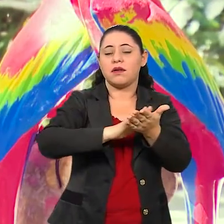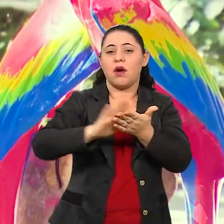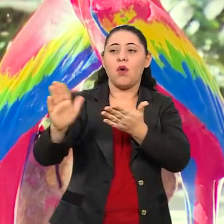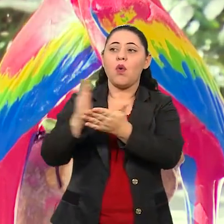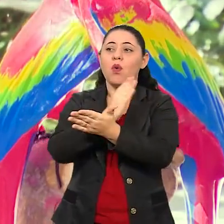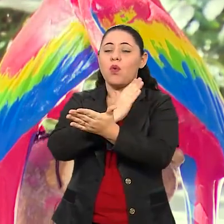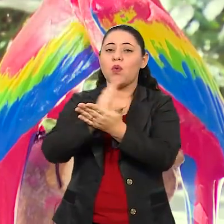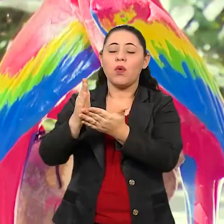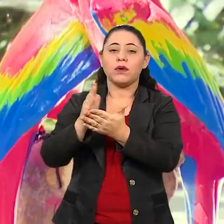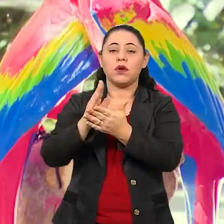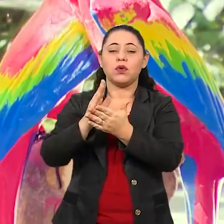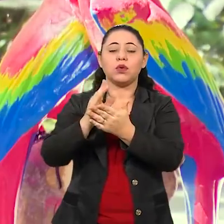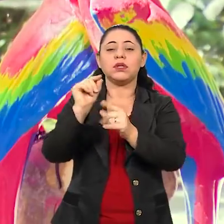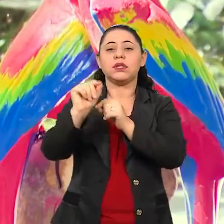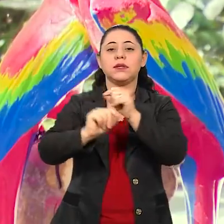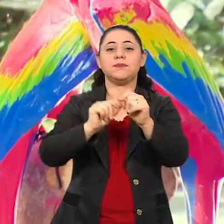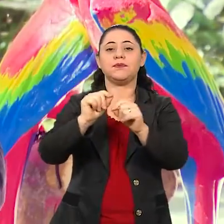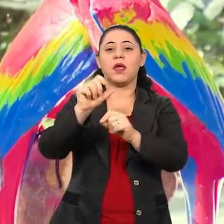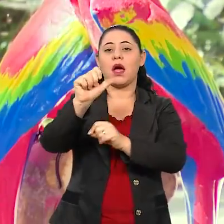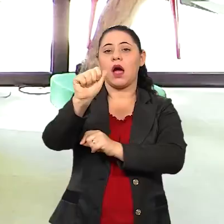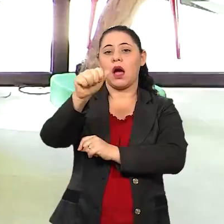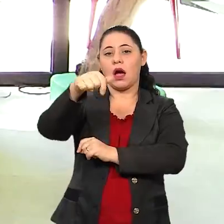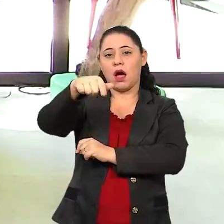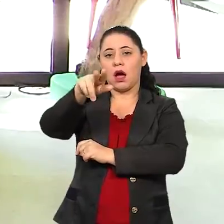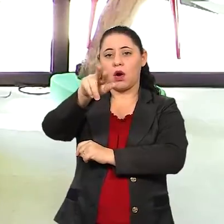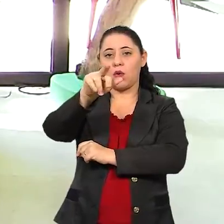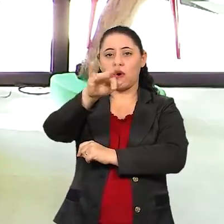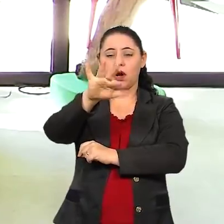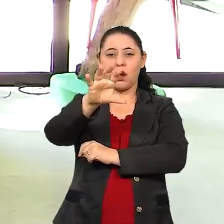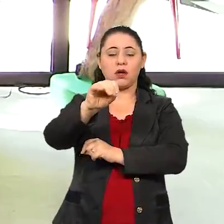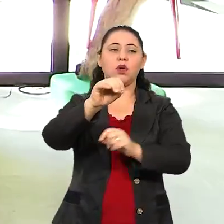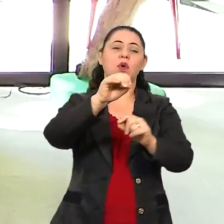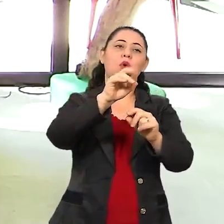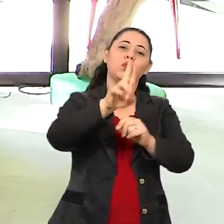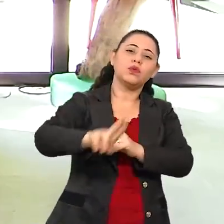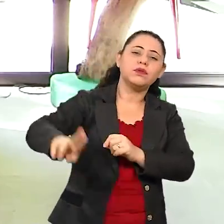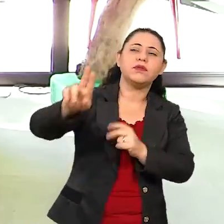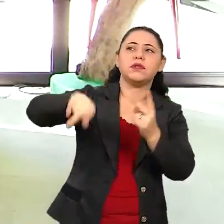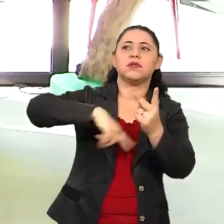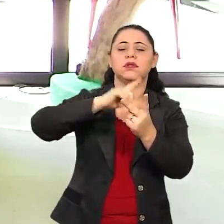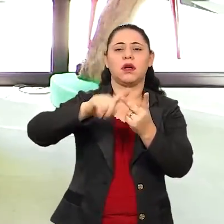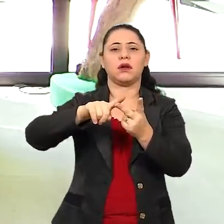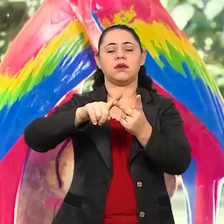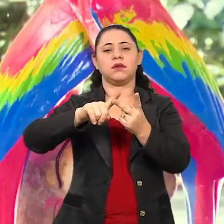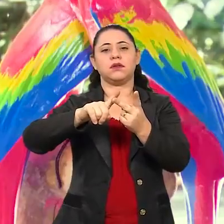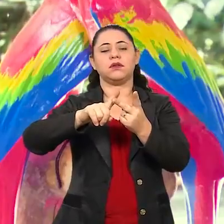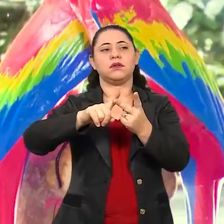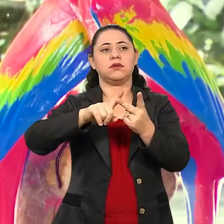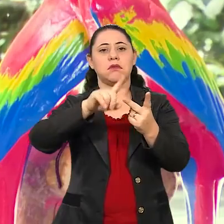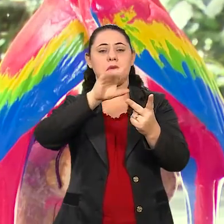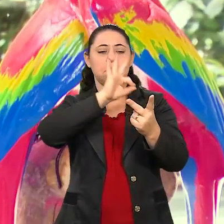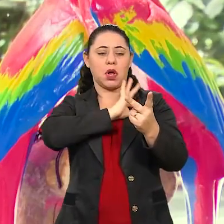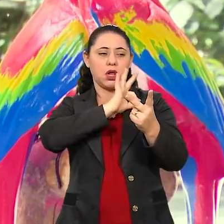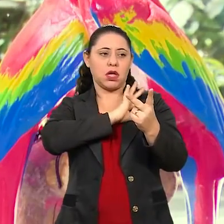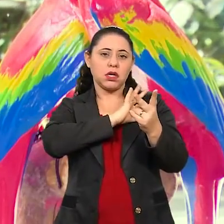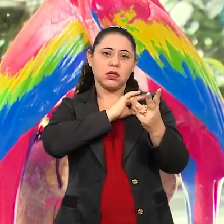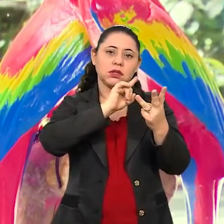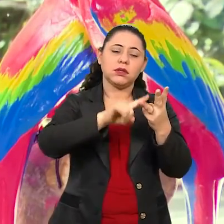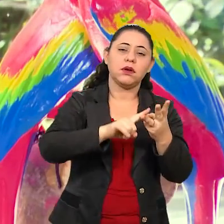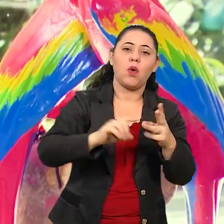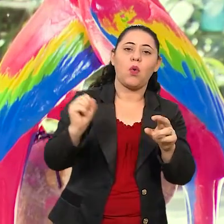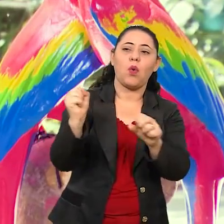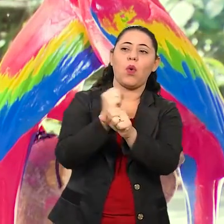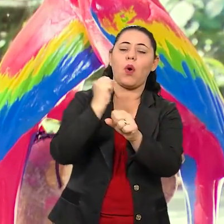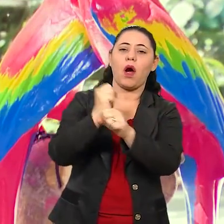obras emblemáticas né o aquário é um exemplo universidades é pelotões de